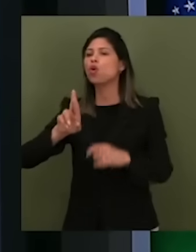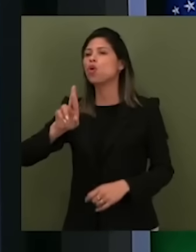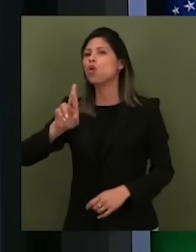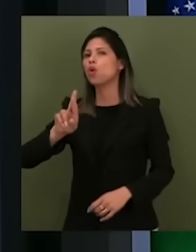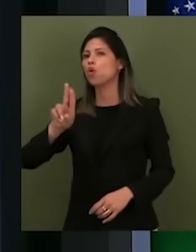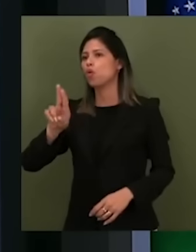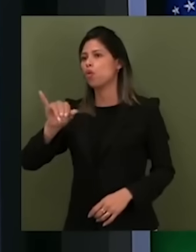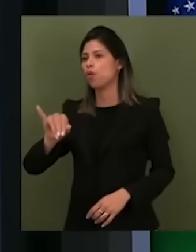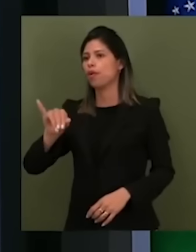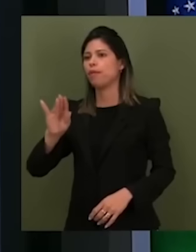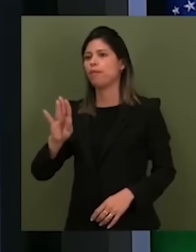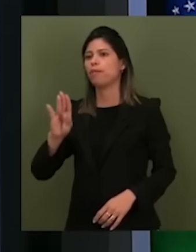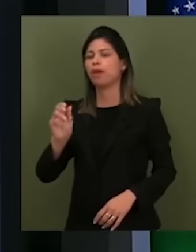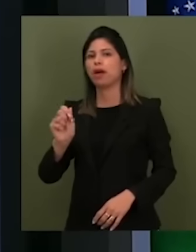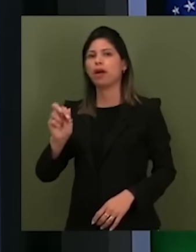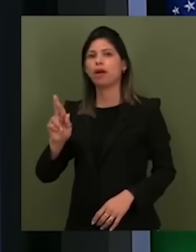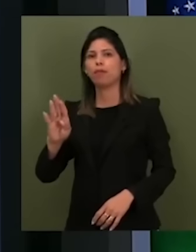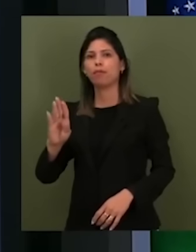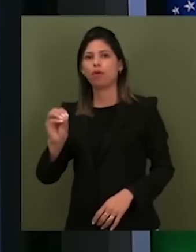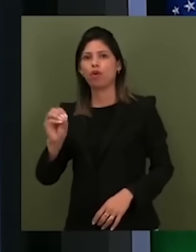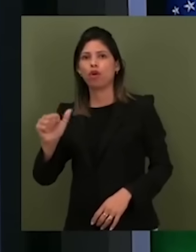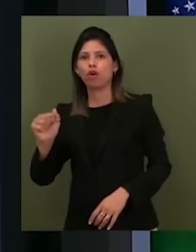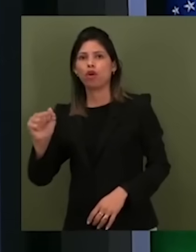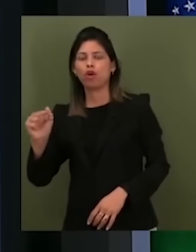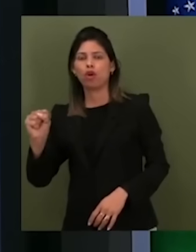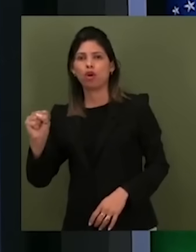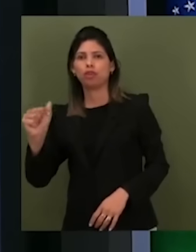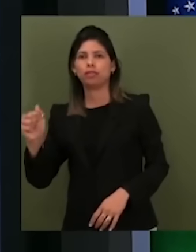do judiciário. Porque contra ela, ninguém pode.